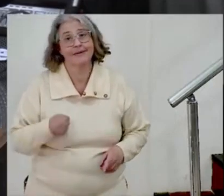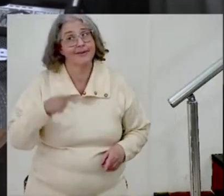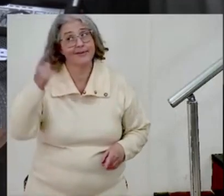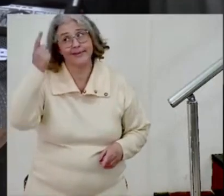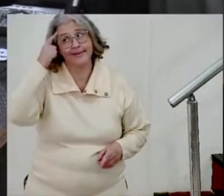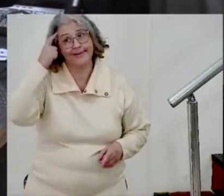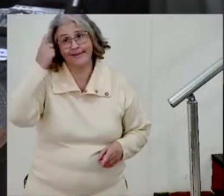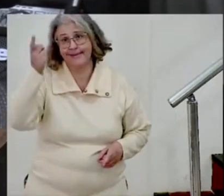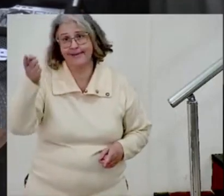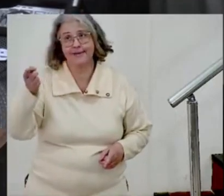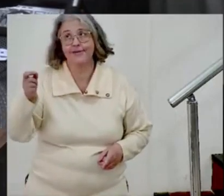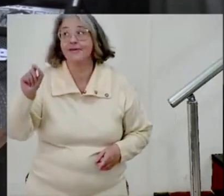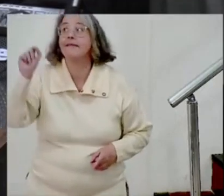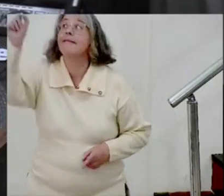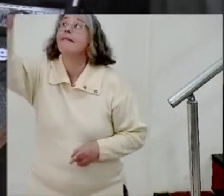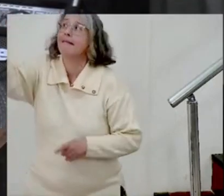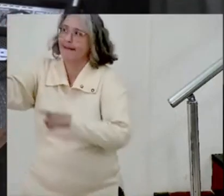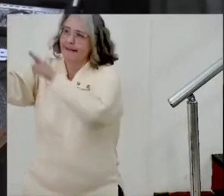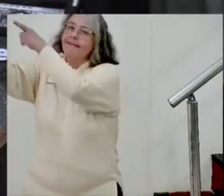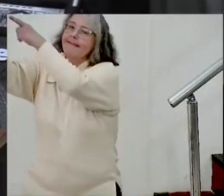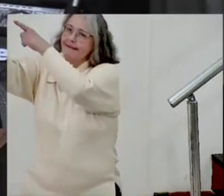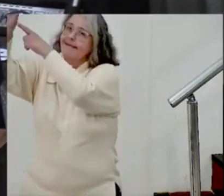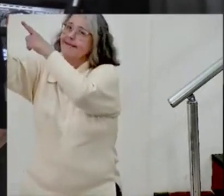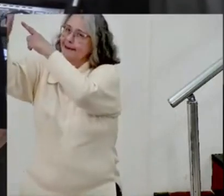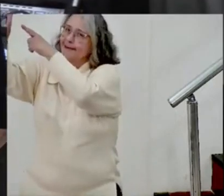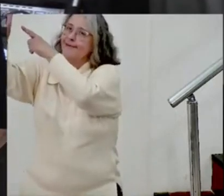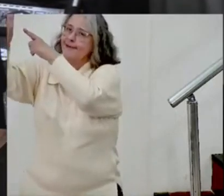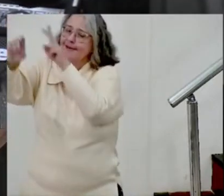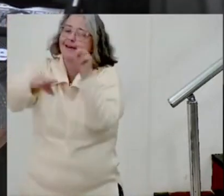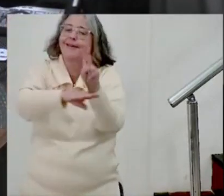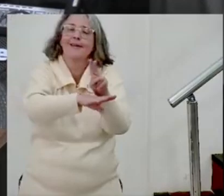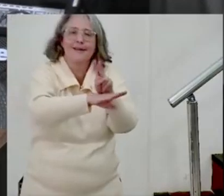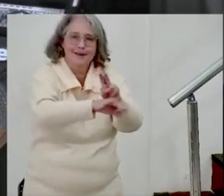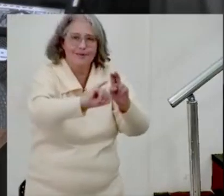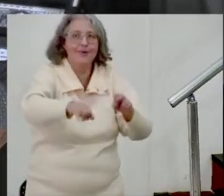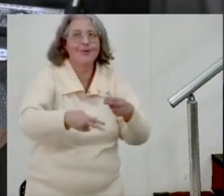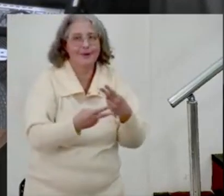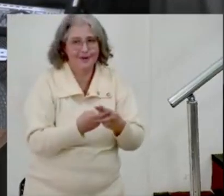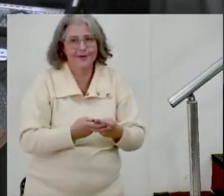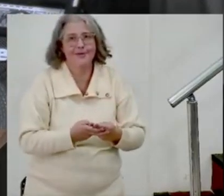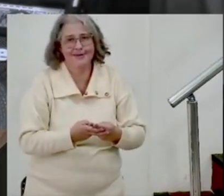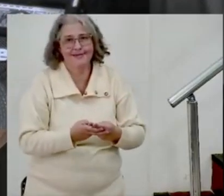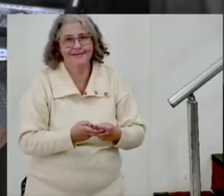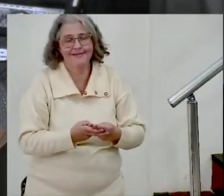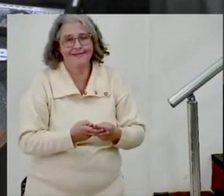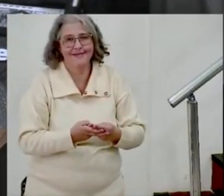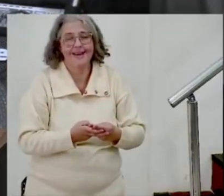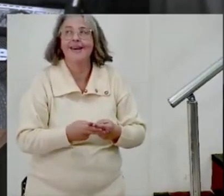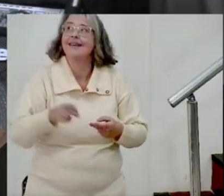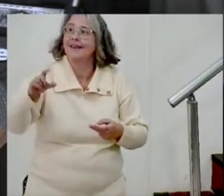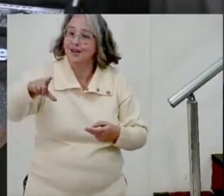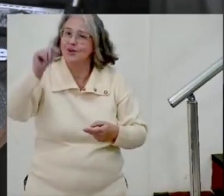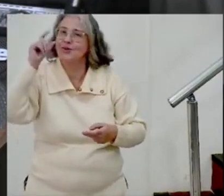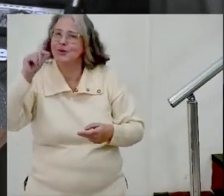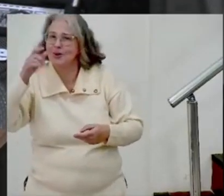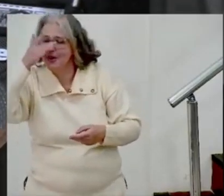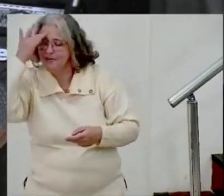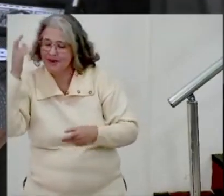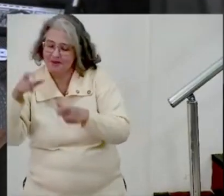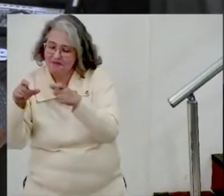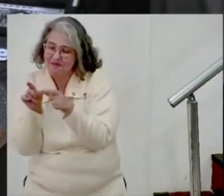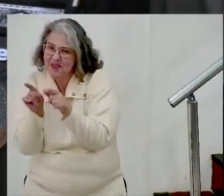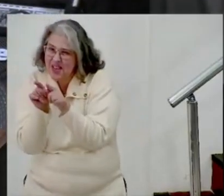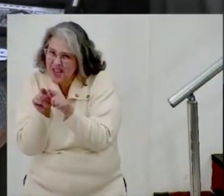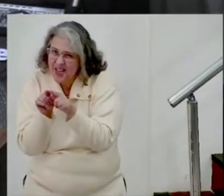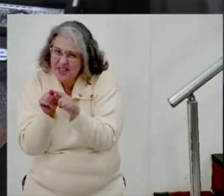protegia a cidade de Jerusalém. Quem é o Deus que escolhe as coisas pequenas para envergonhar as grandes? Quem é o Deus que amou um